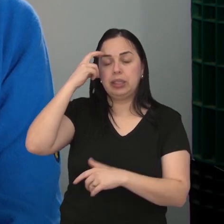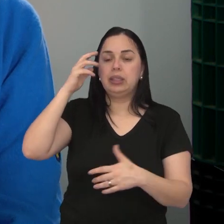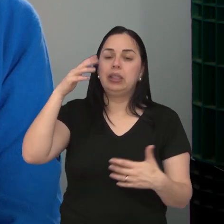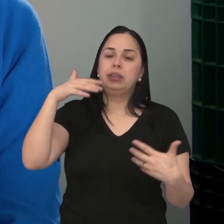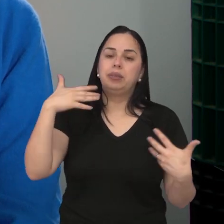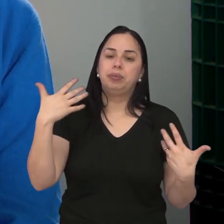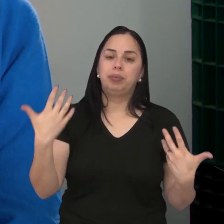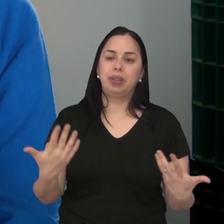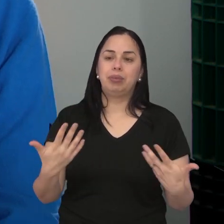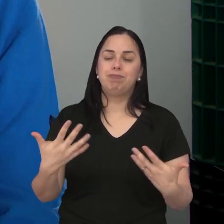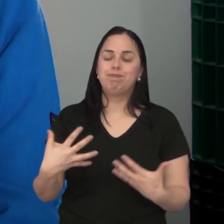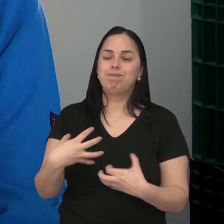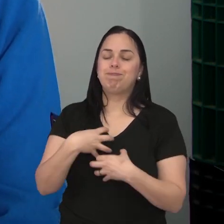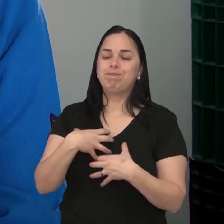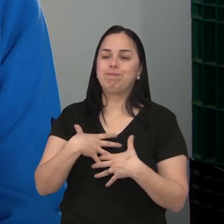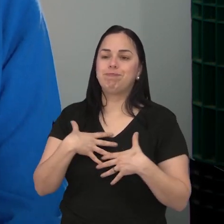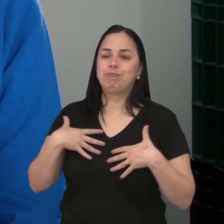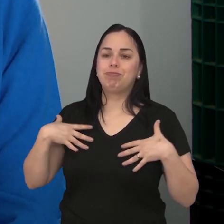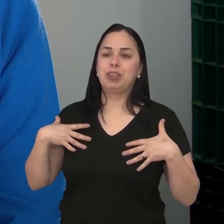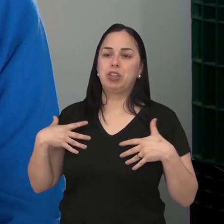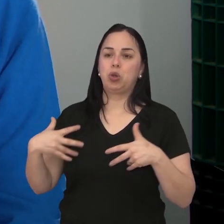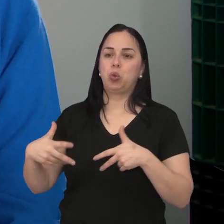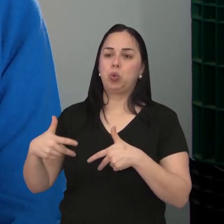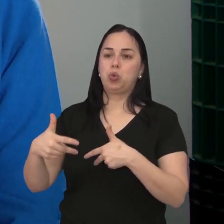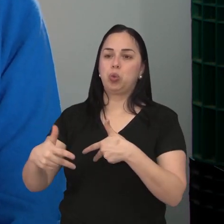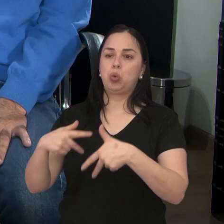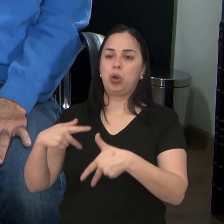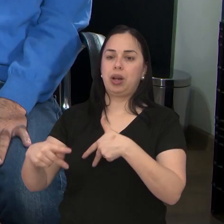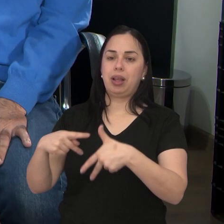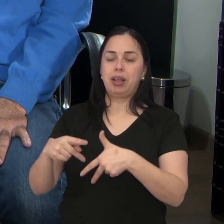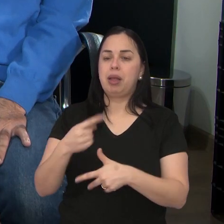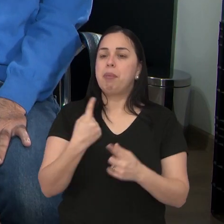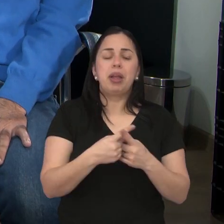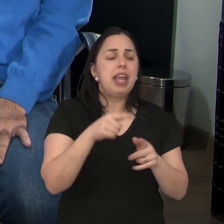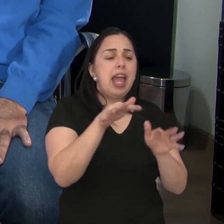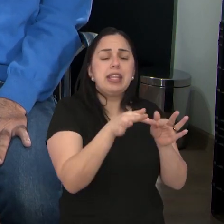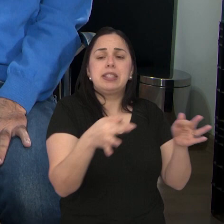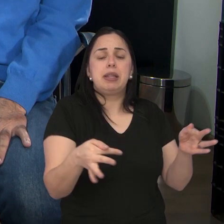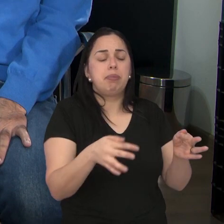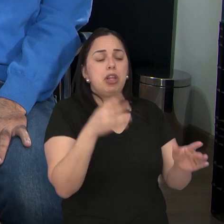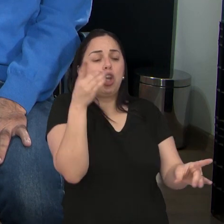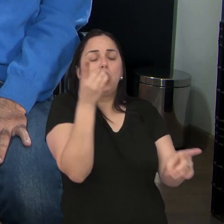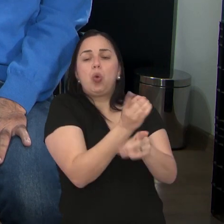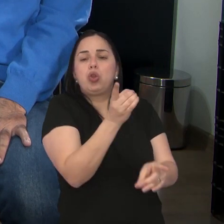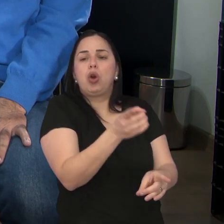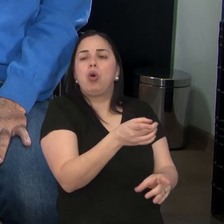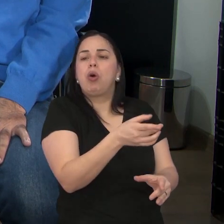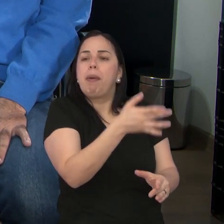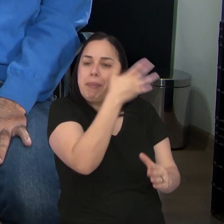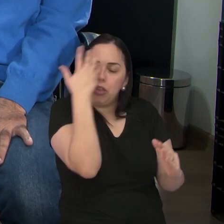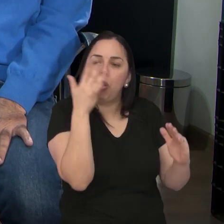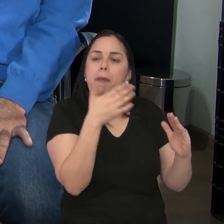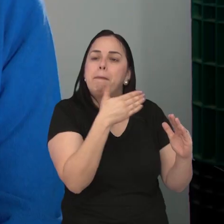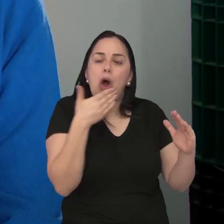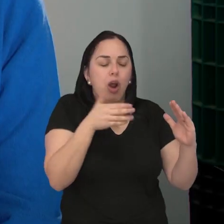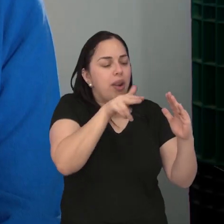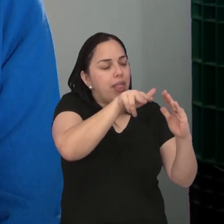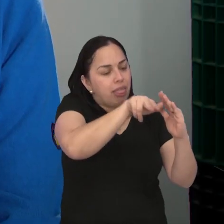cultural. E às vezes até o orgulho de ser joseense. Muitas vezes uma coisinha pequenina que é